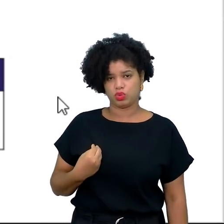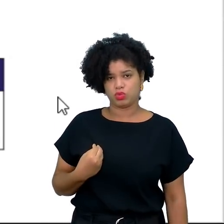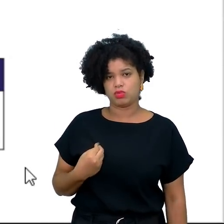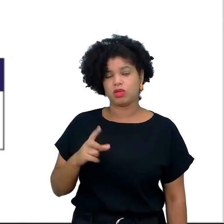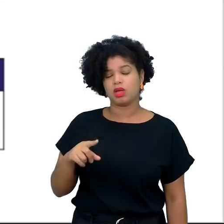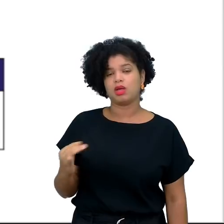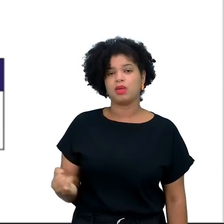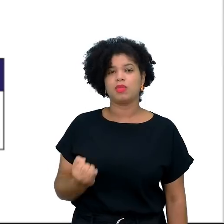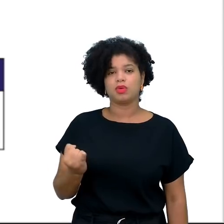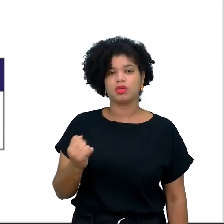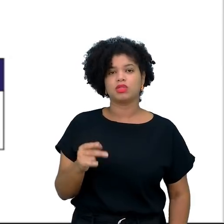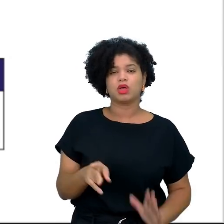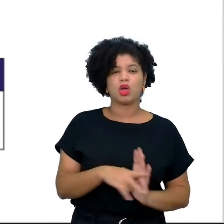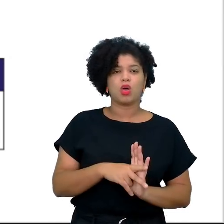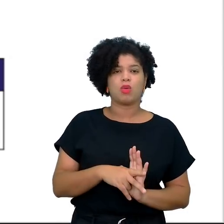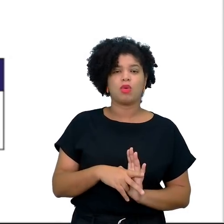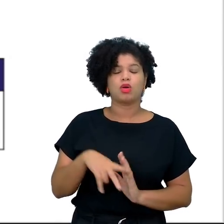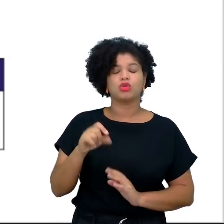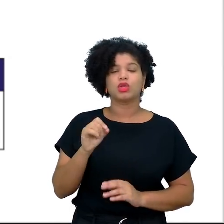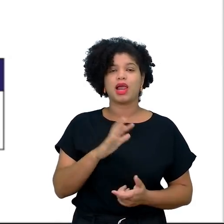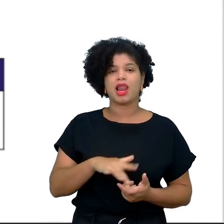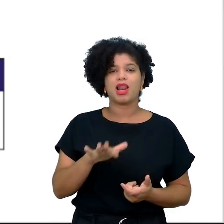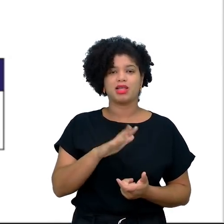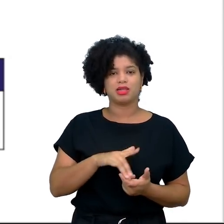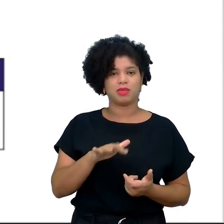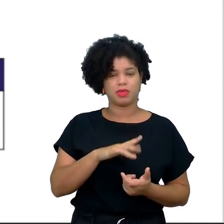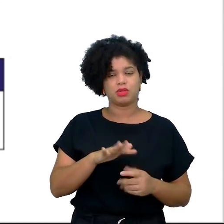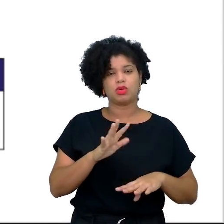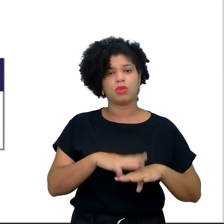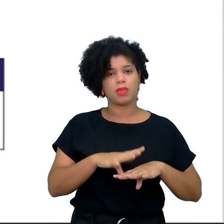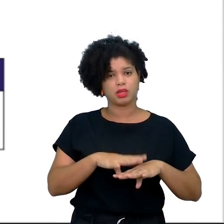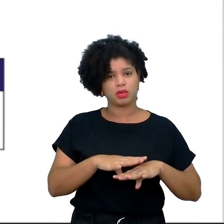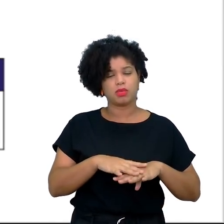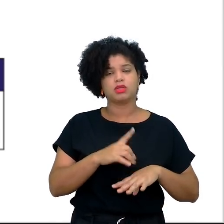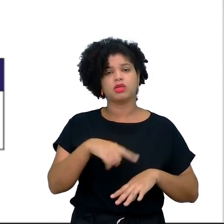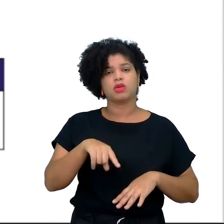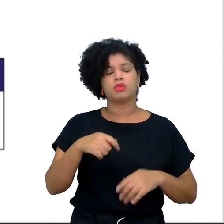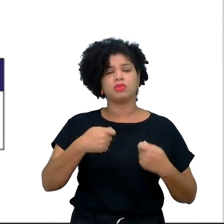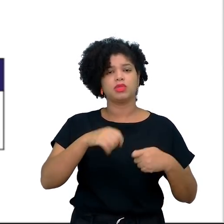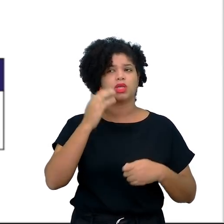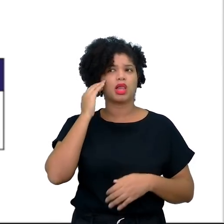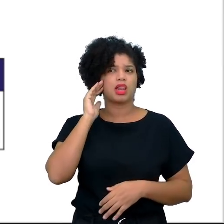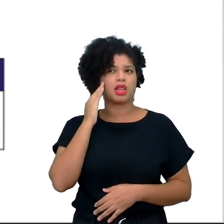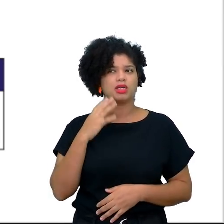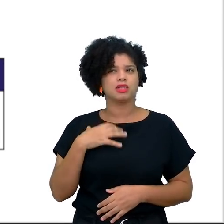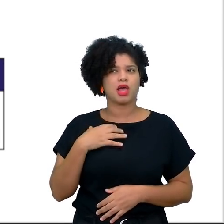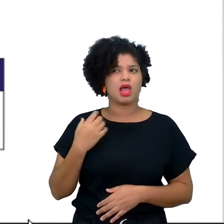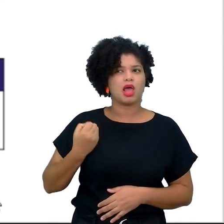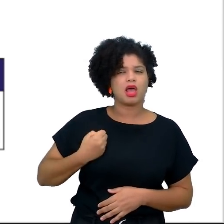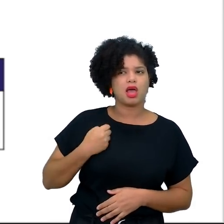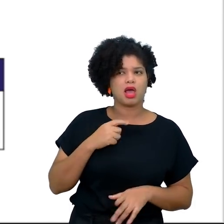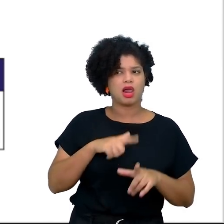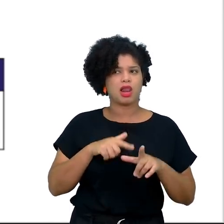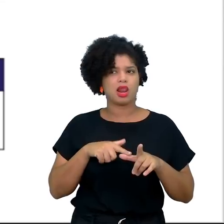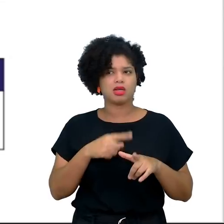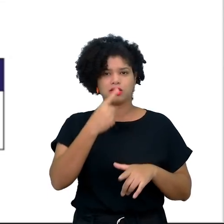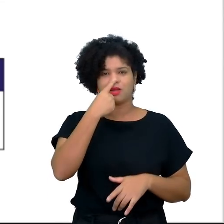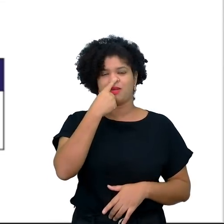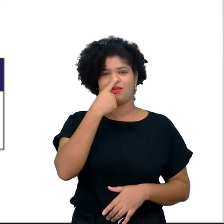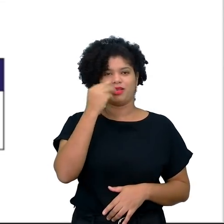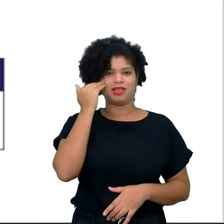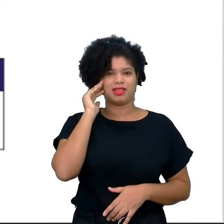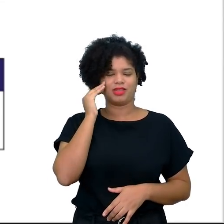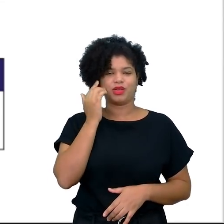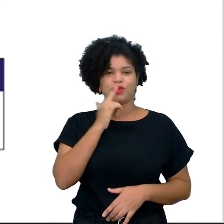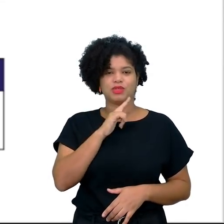muito importante a questão do letramento matemático, né? Elas terem essa intimidade com esses termos